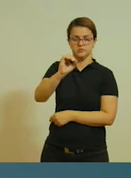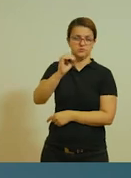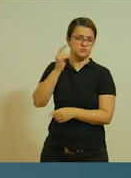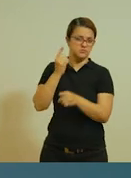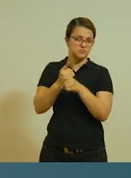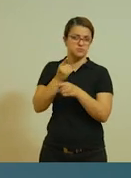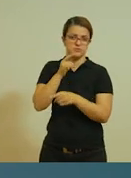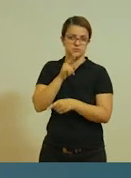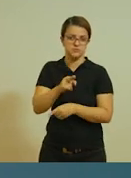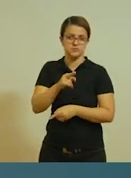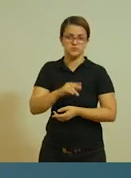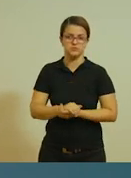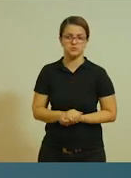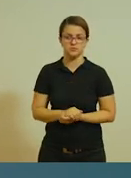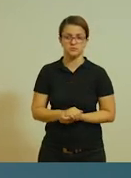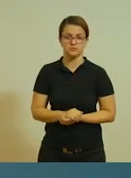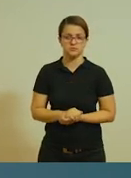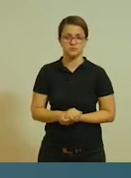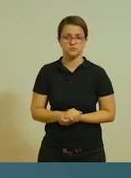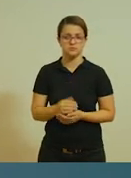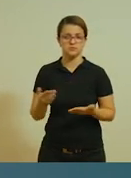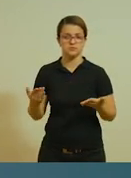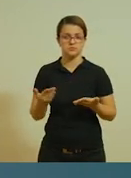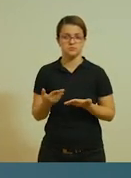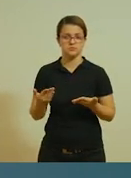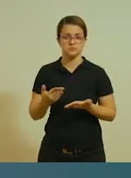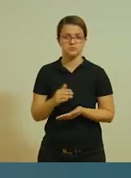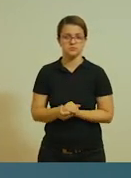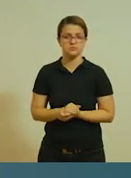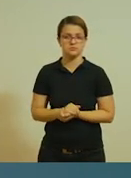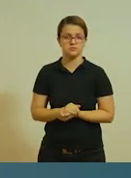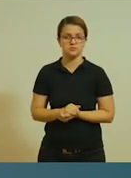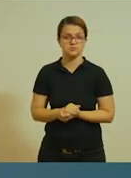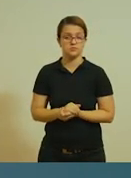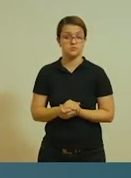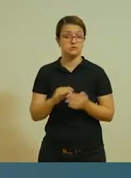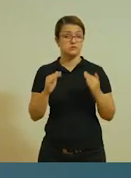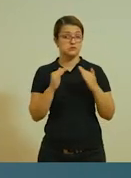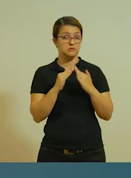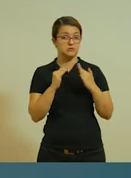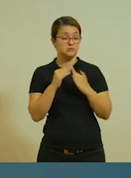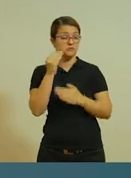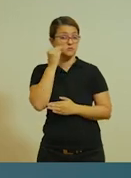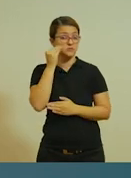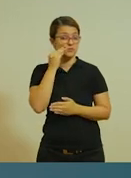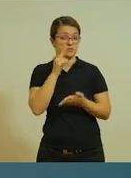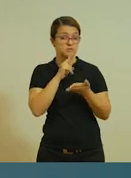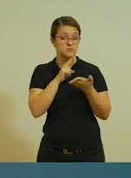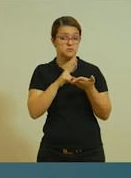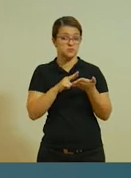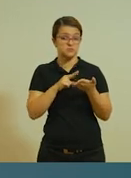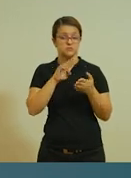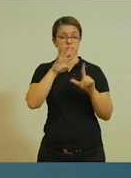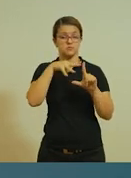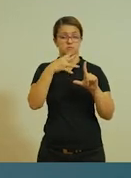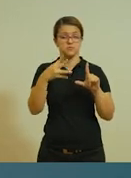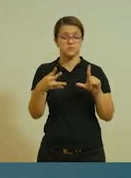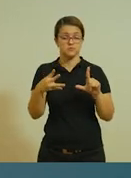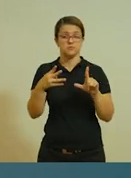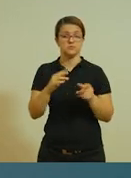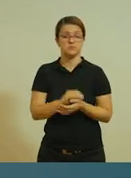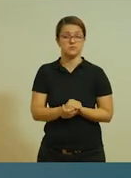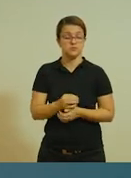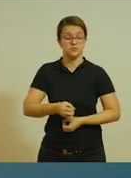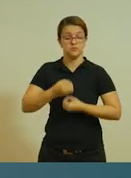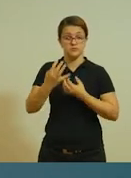temos 36 centésimos. Agora, vocês em casa vão preencher o que falta da nossa tabela. E com